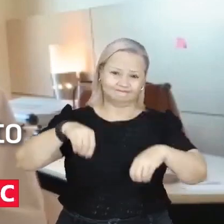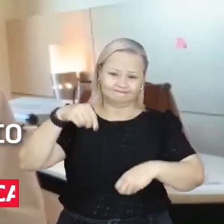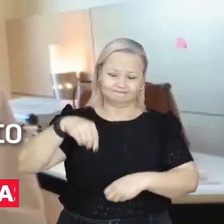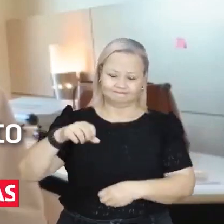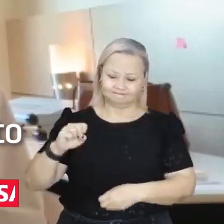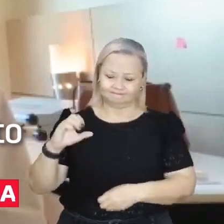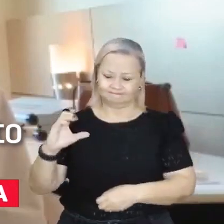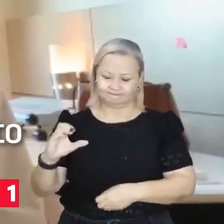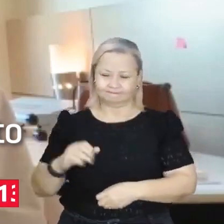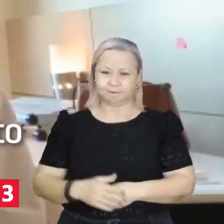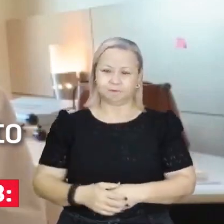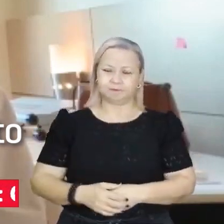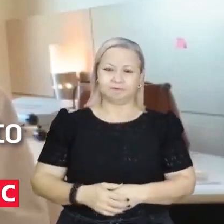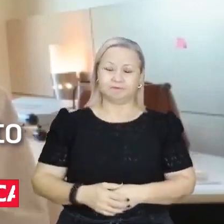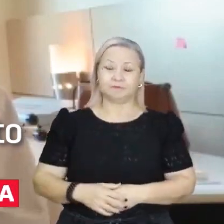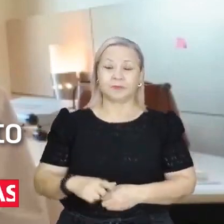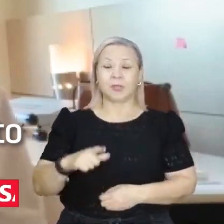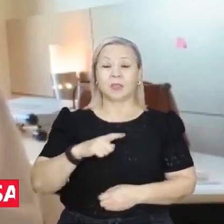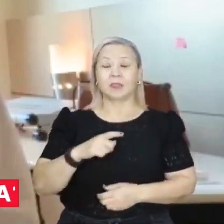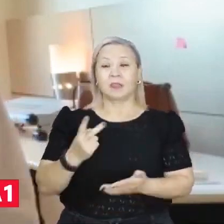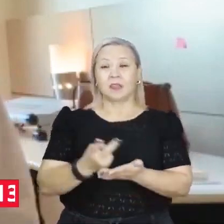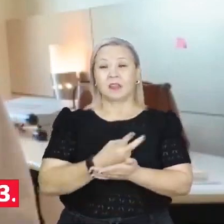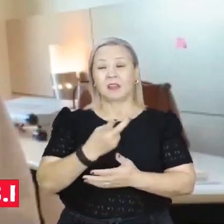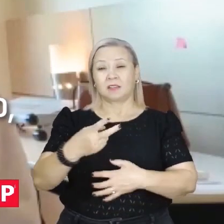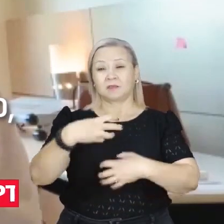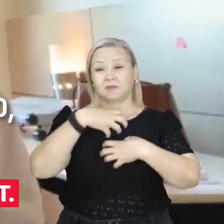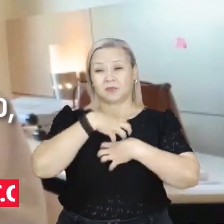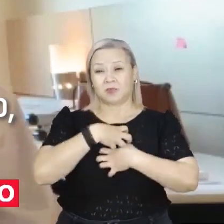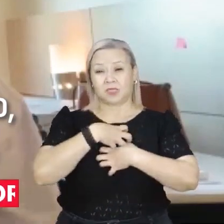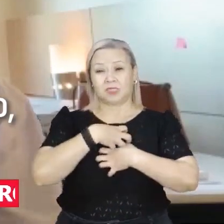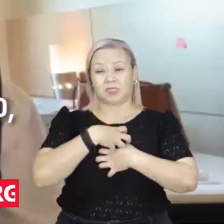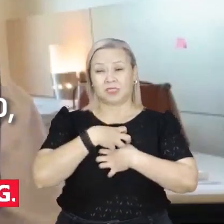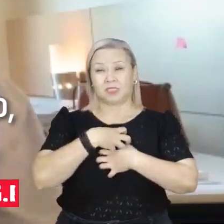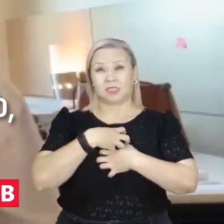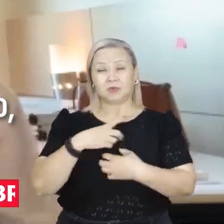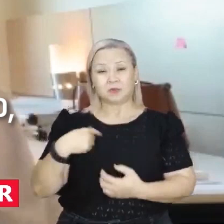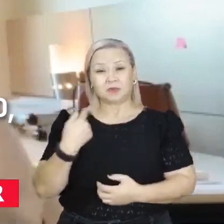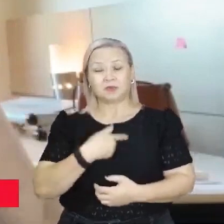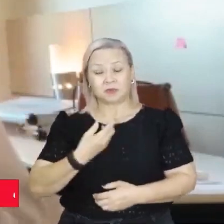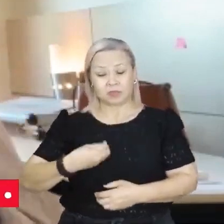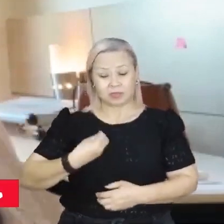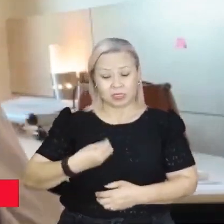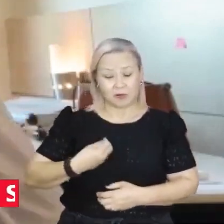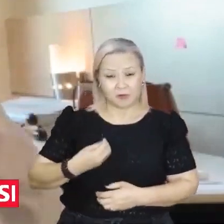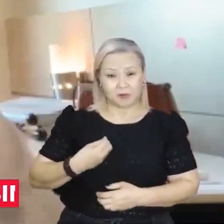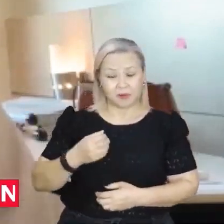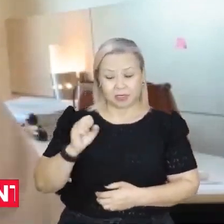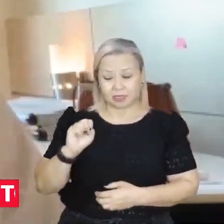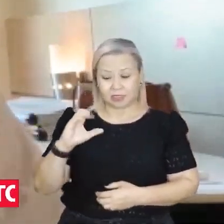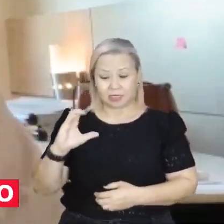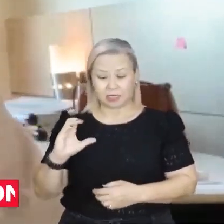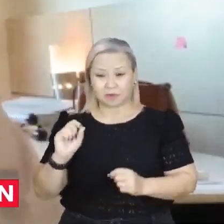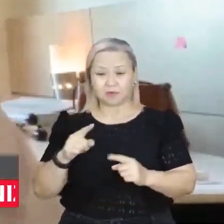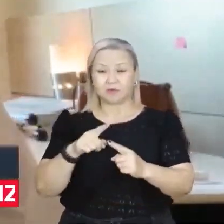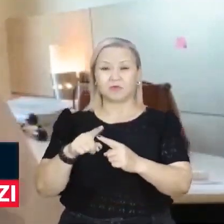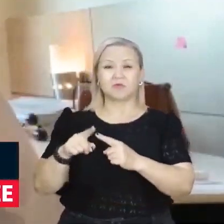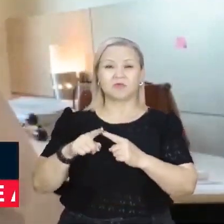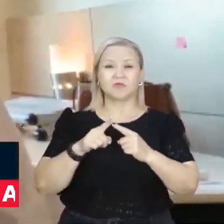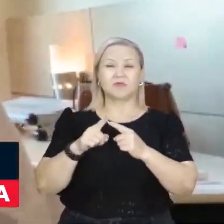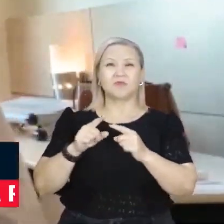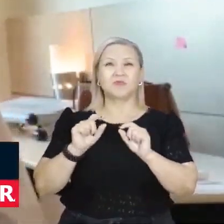Eu tenho aqui um sentimento de que nós estamos vivendo em Santa Catarina um tipo de uma